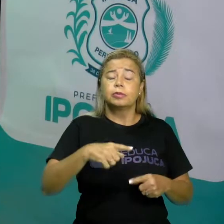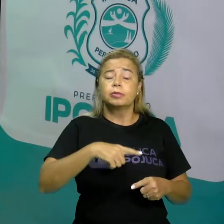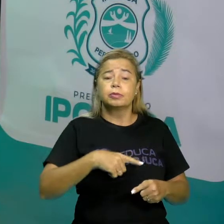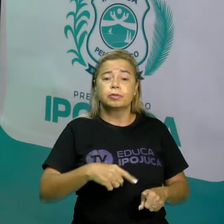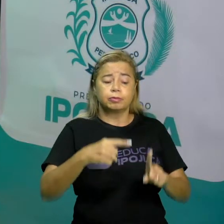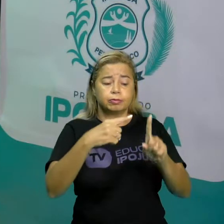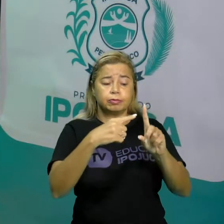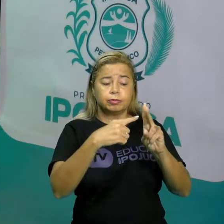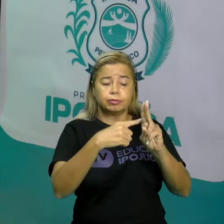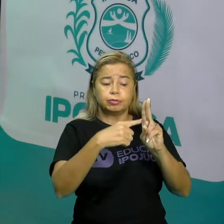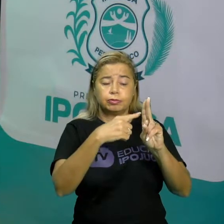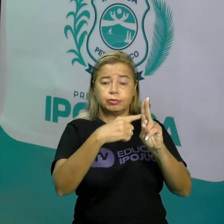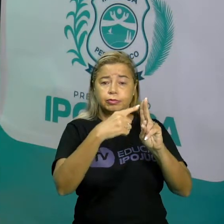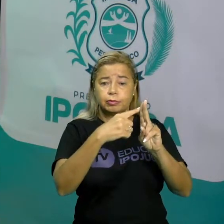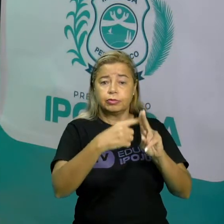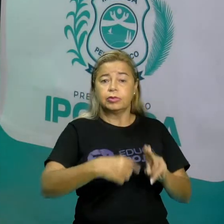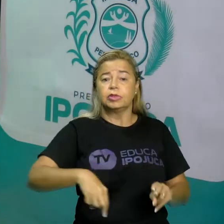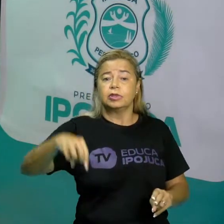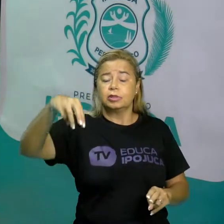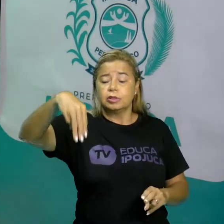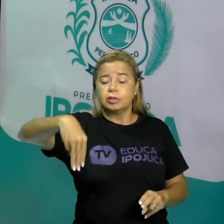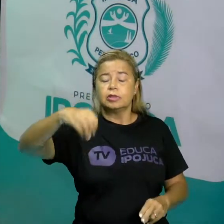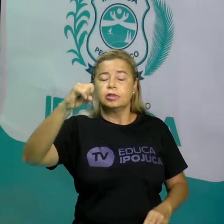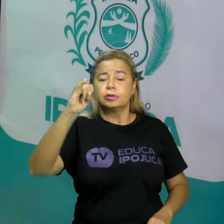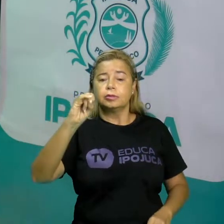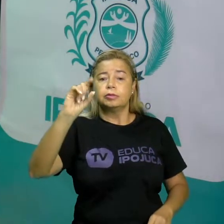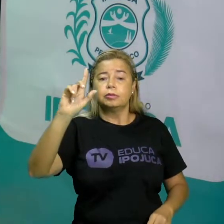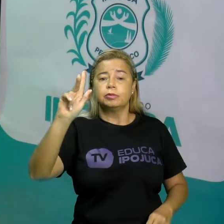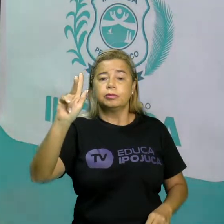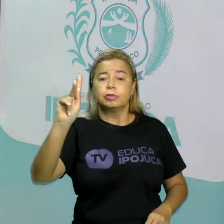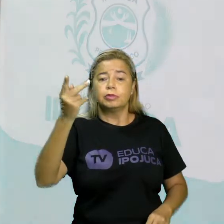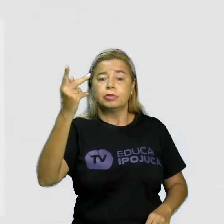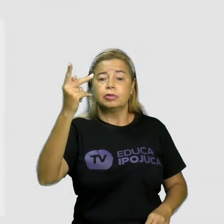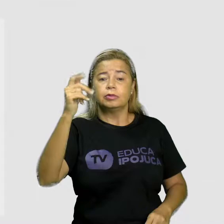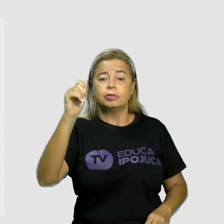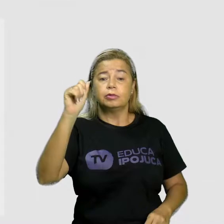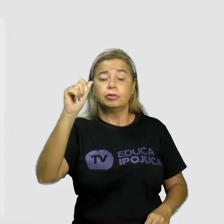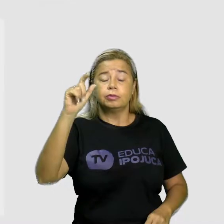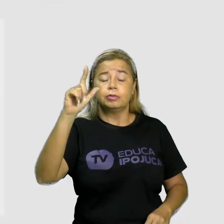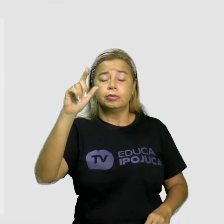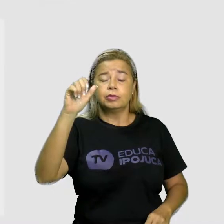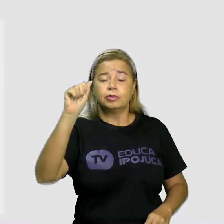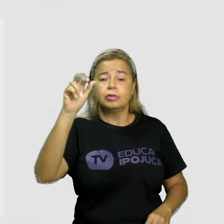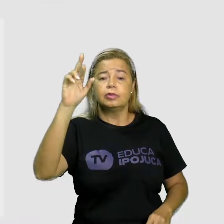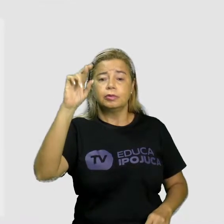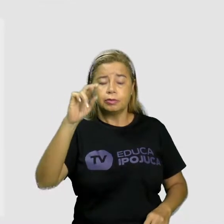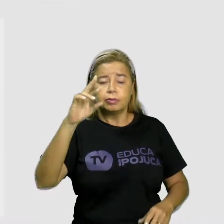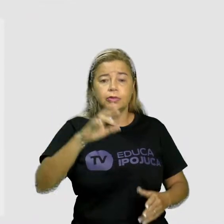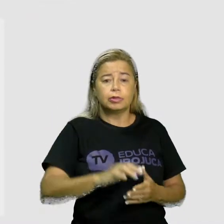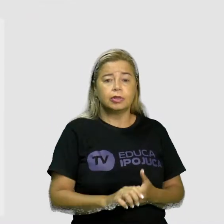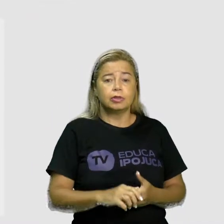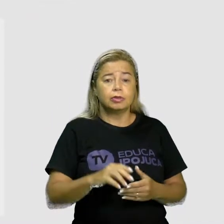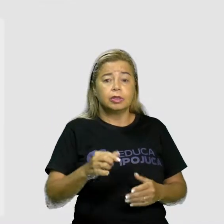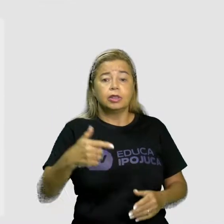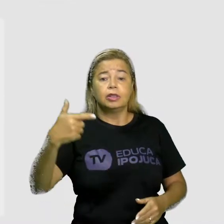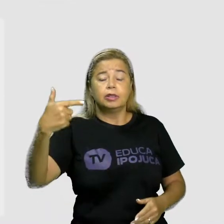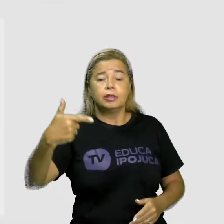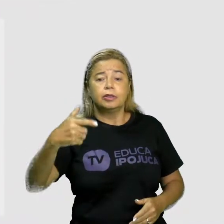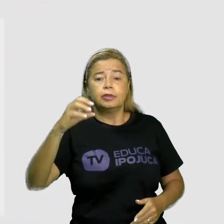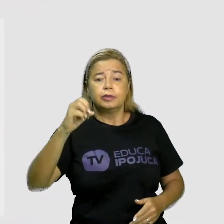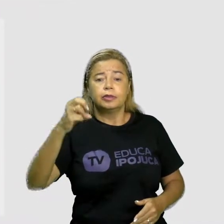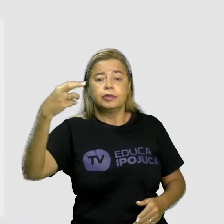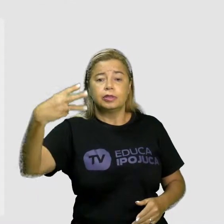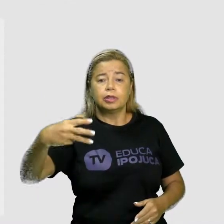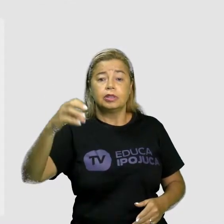2, 3 e assim vai. Quando eu vou aqui para a dezena de milhar, eu tenho 10.000, 20.000,